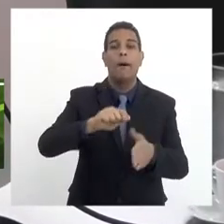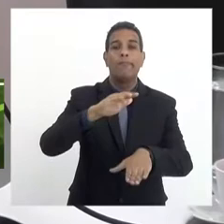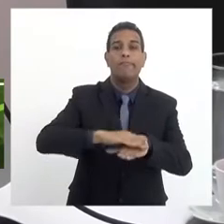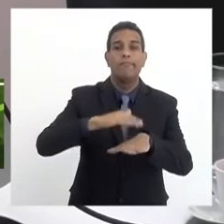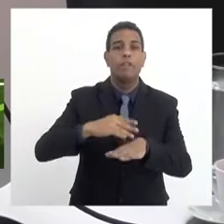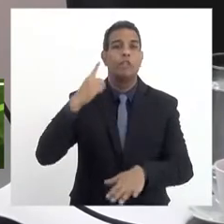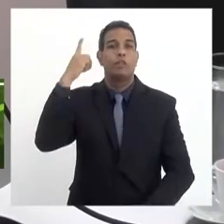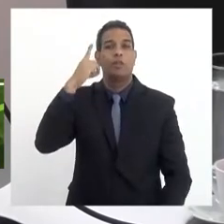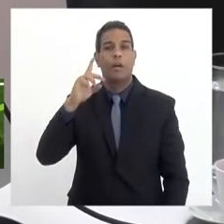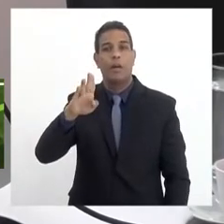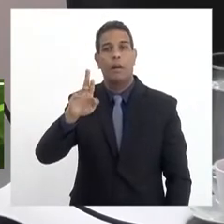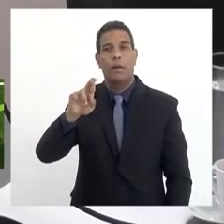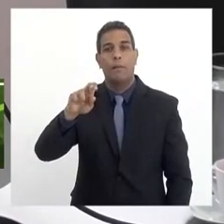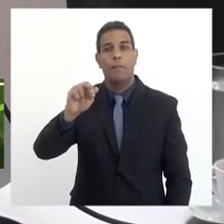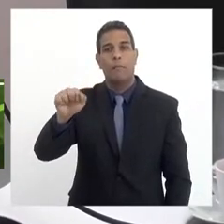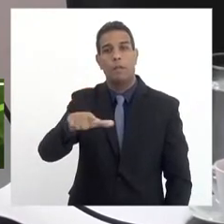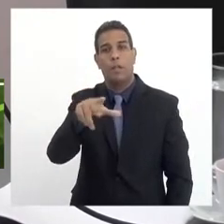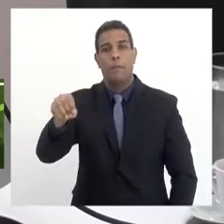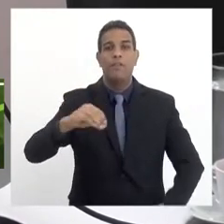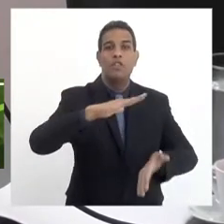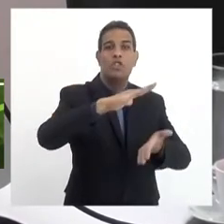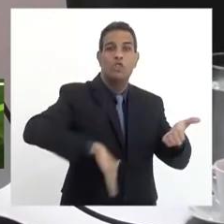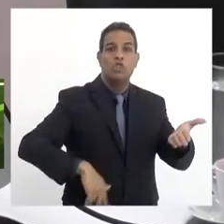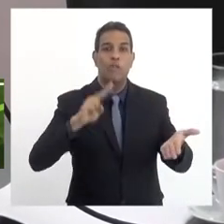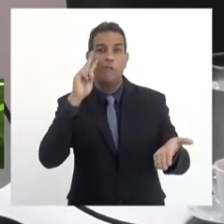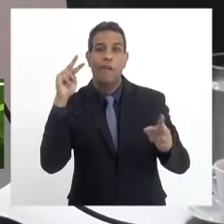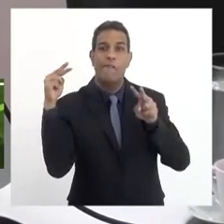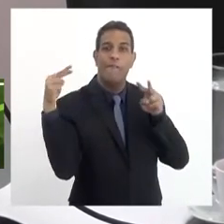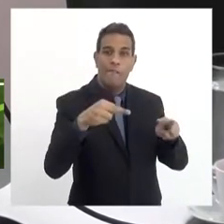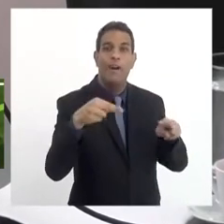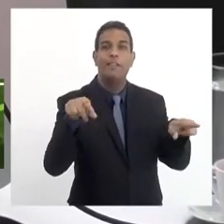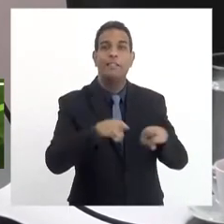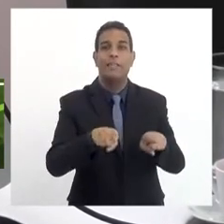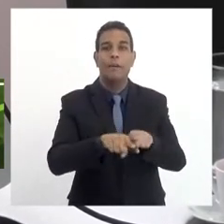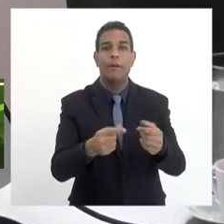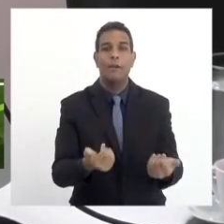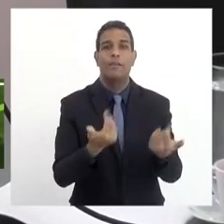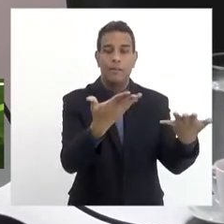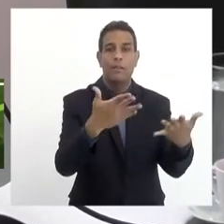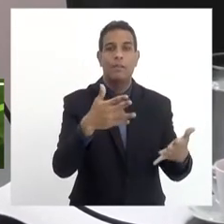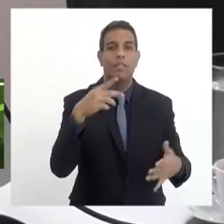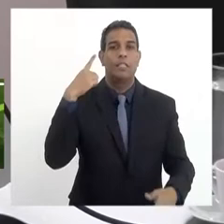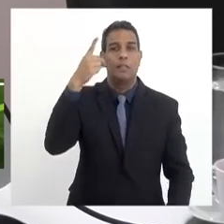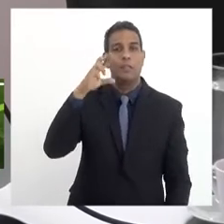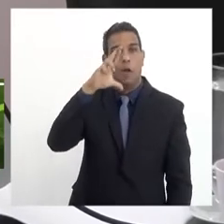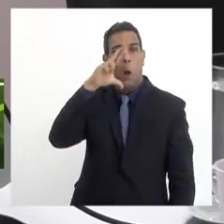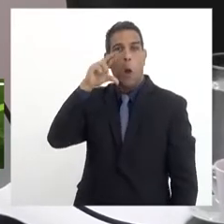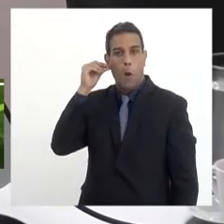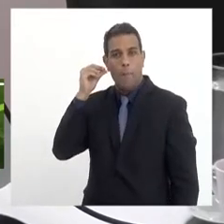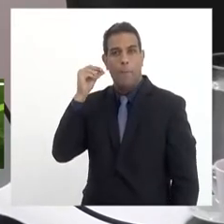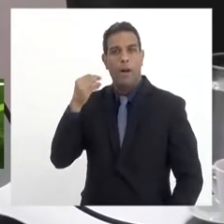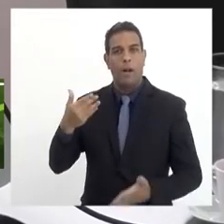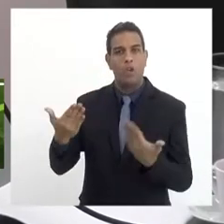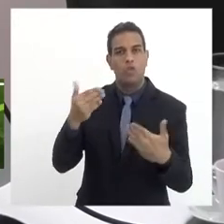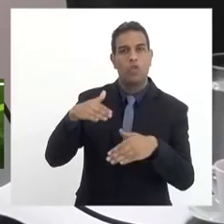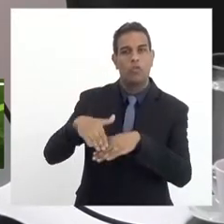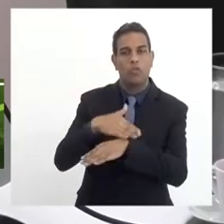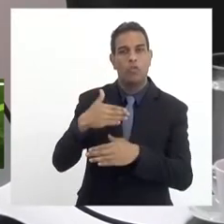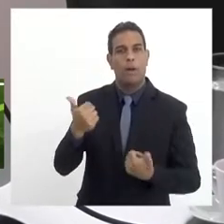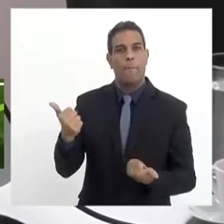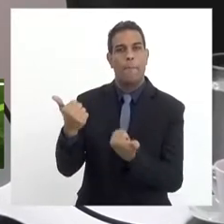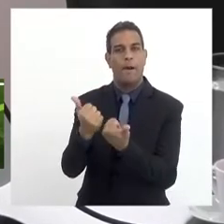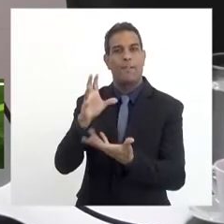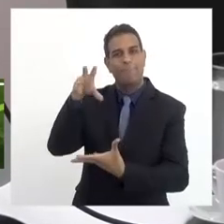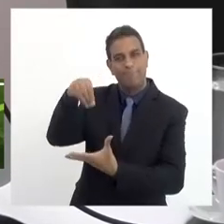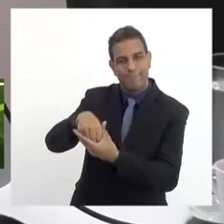retirado de pauta. Na verdade, é um pedido de vistas concedido ao deputado Rosenberg Reis, que falou comigo pela manhã, e a sua assessora